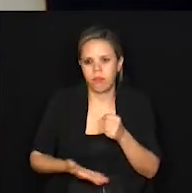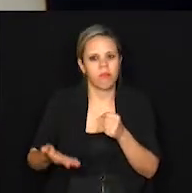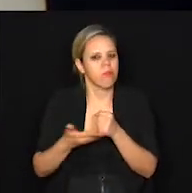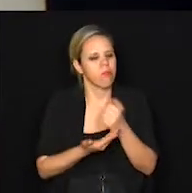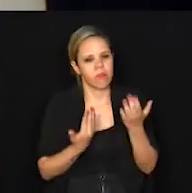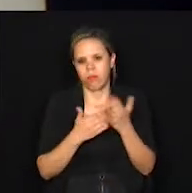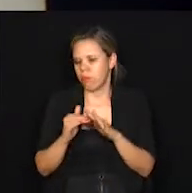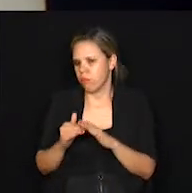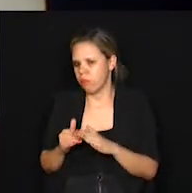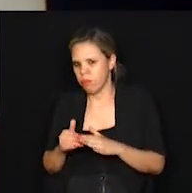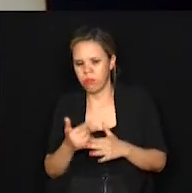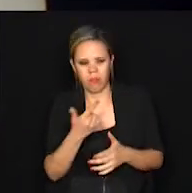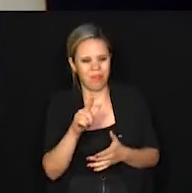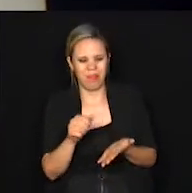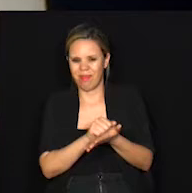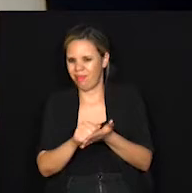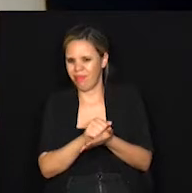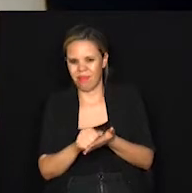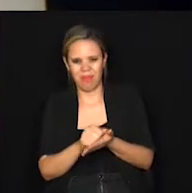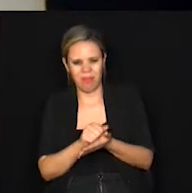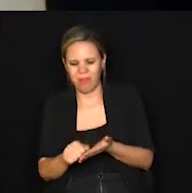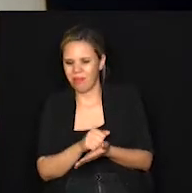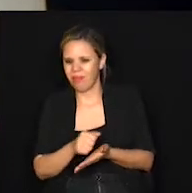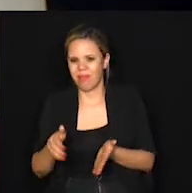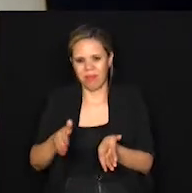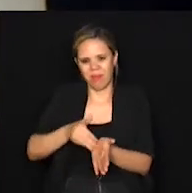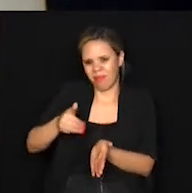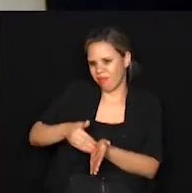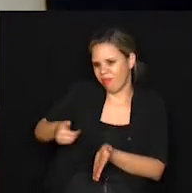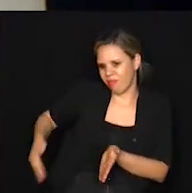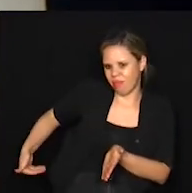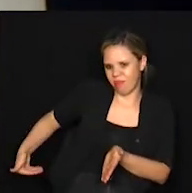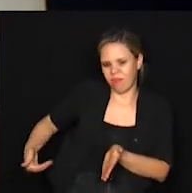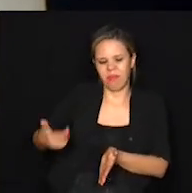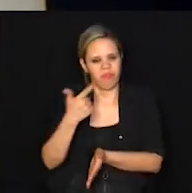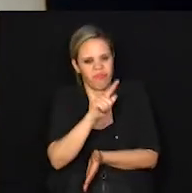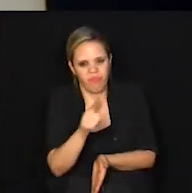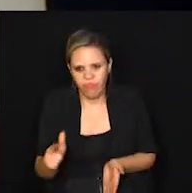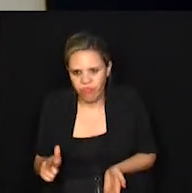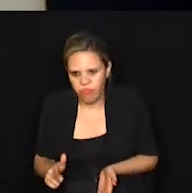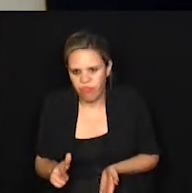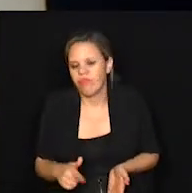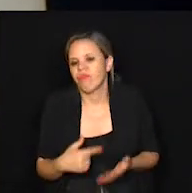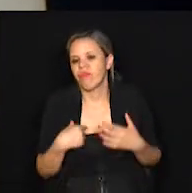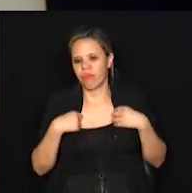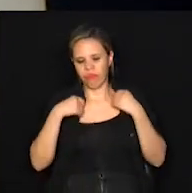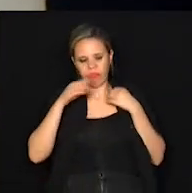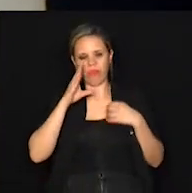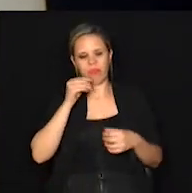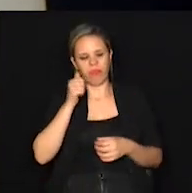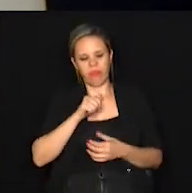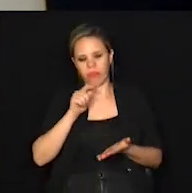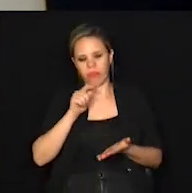As escolas públicas, infelizmente, têm uma realidade totalmente diferente das escolas